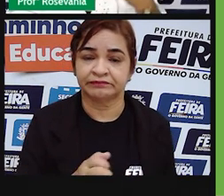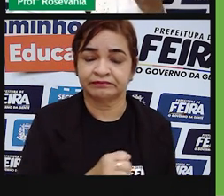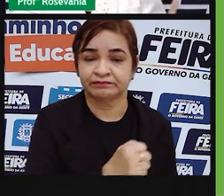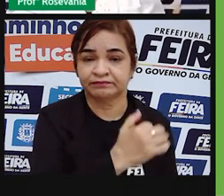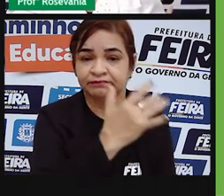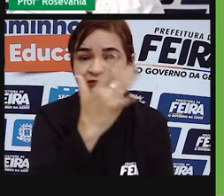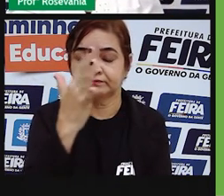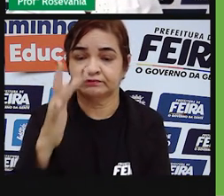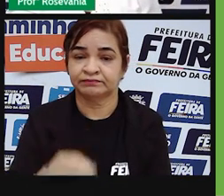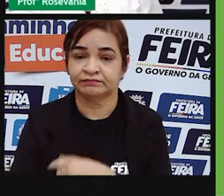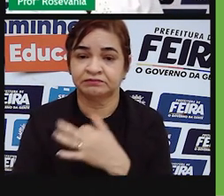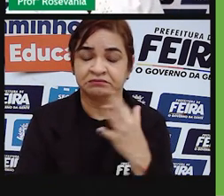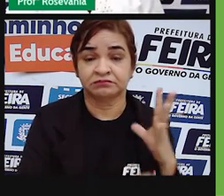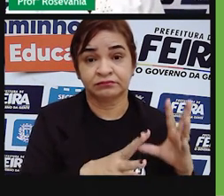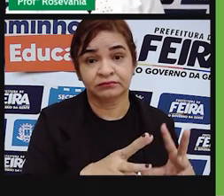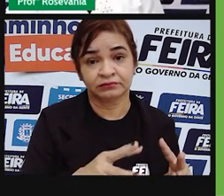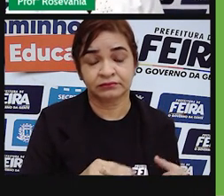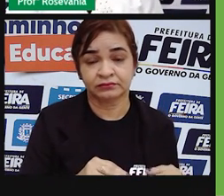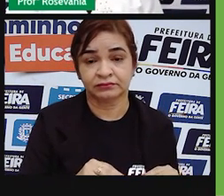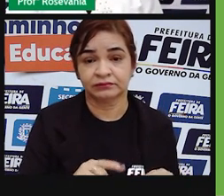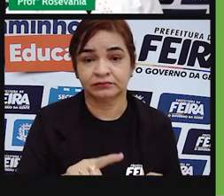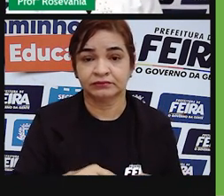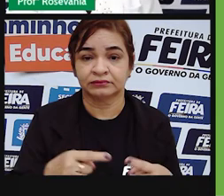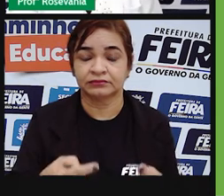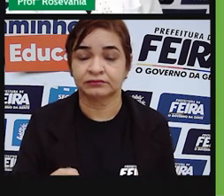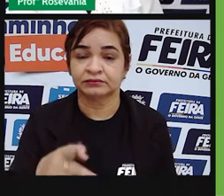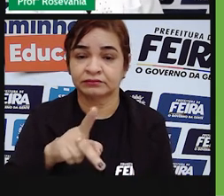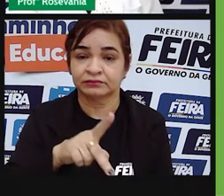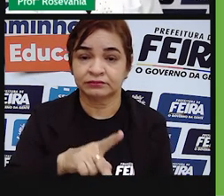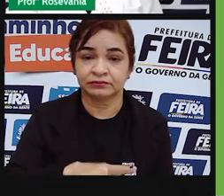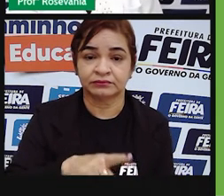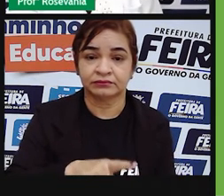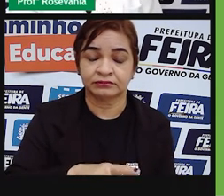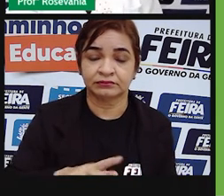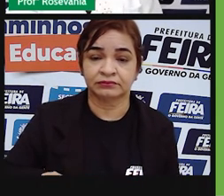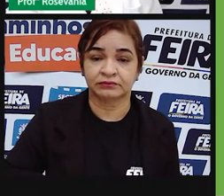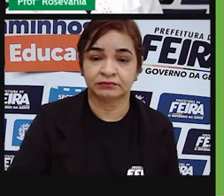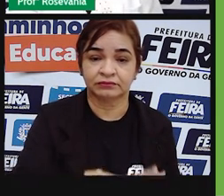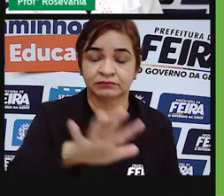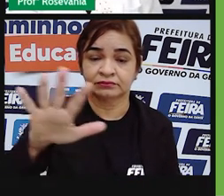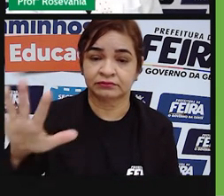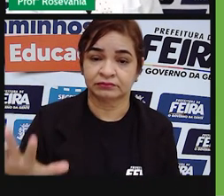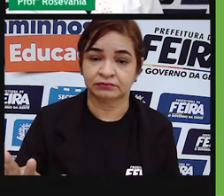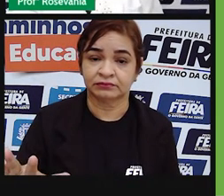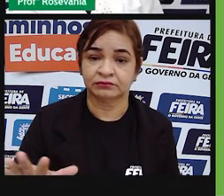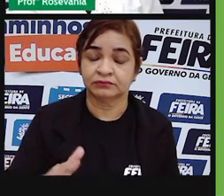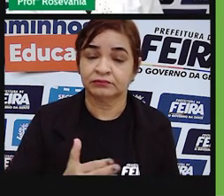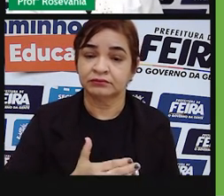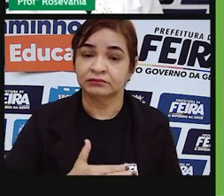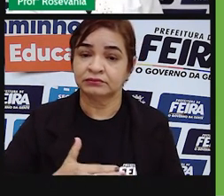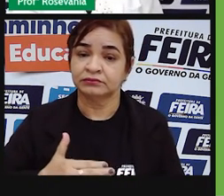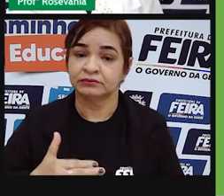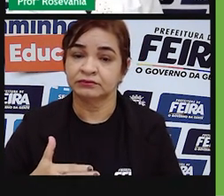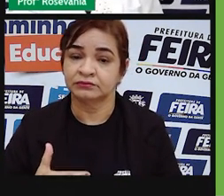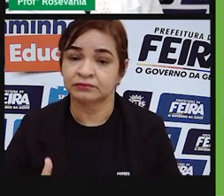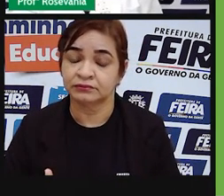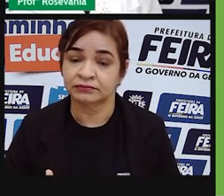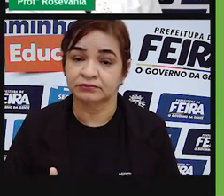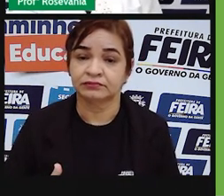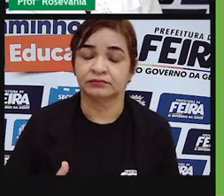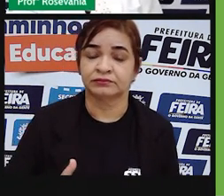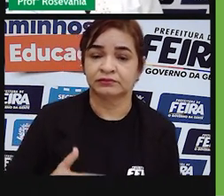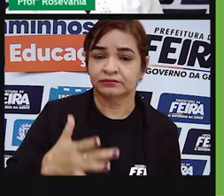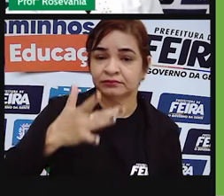floresta e fazer um buraco enorme lá. Então, na realidade, esse espaço aqui, ele começou a ter um